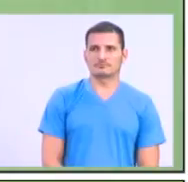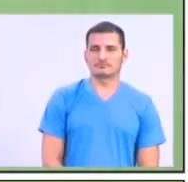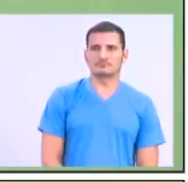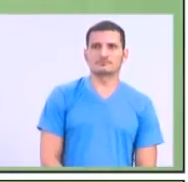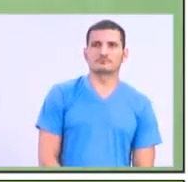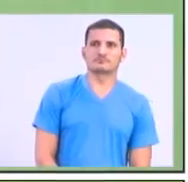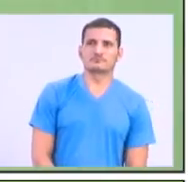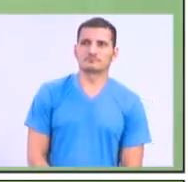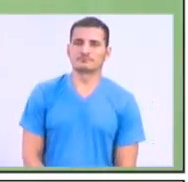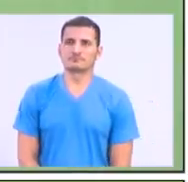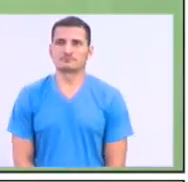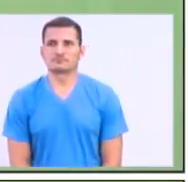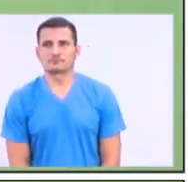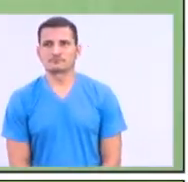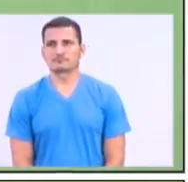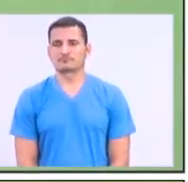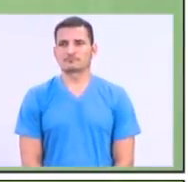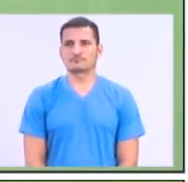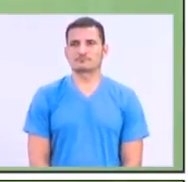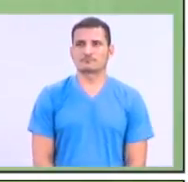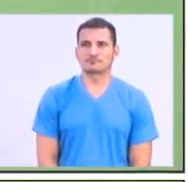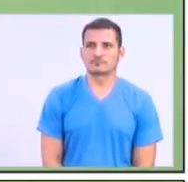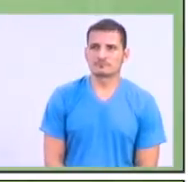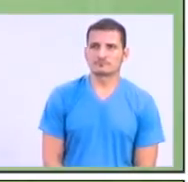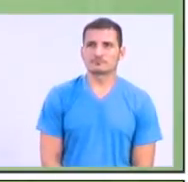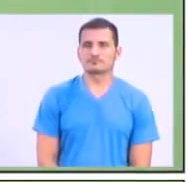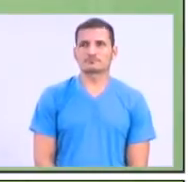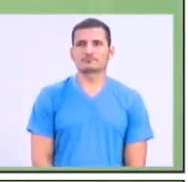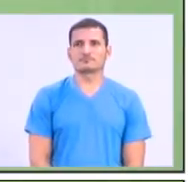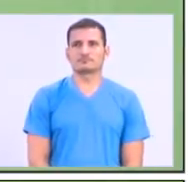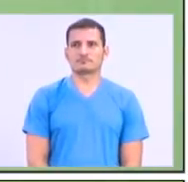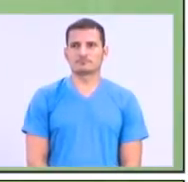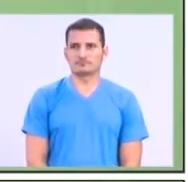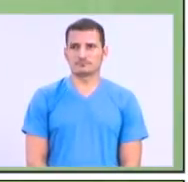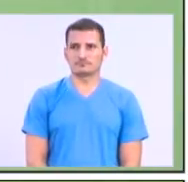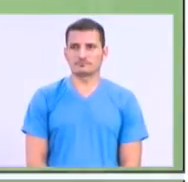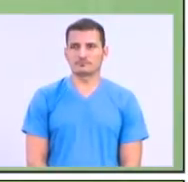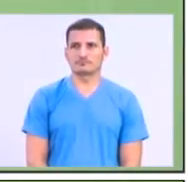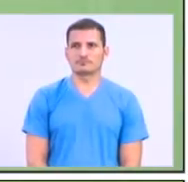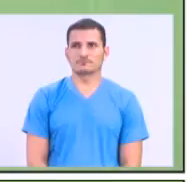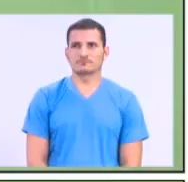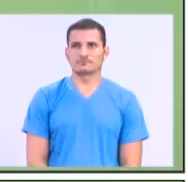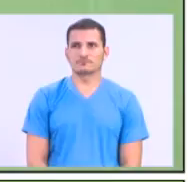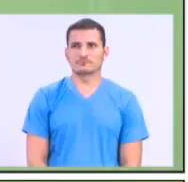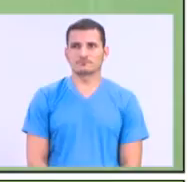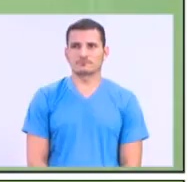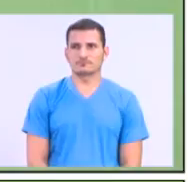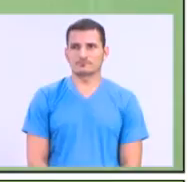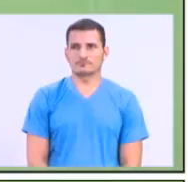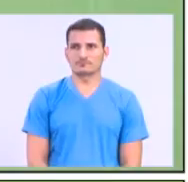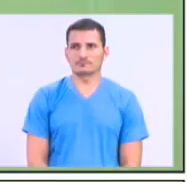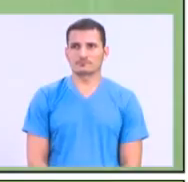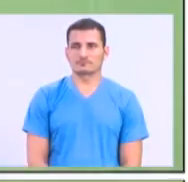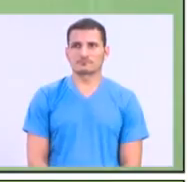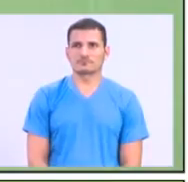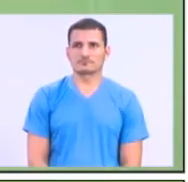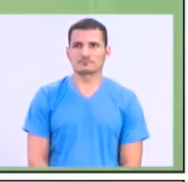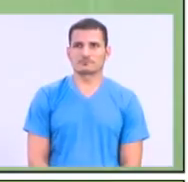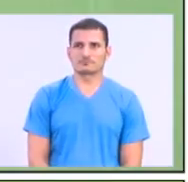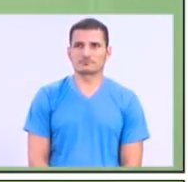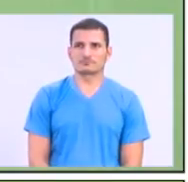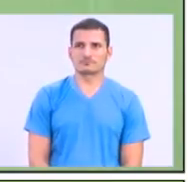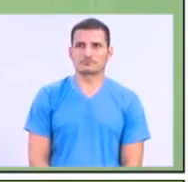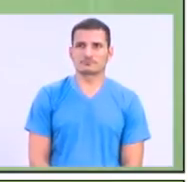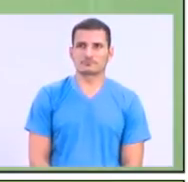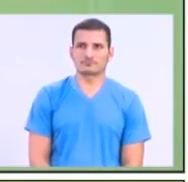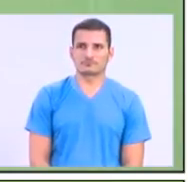percebam, não estamos utilizando esse sinal como um comparador, estamos utilizando apenas como uma atribuição. Quer dizer o